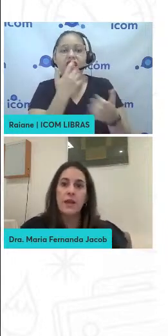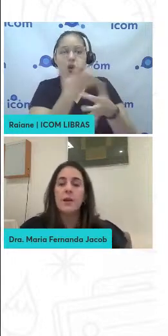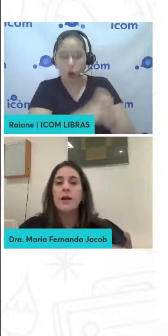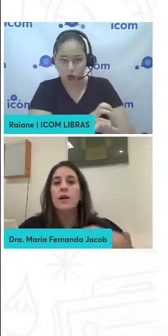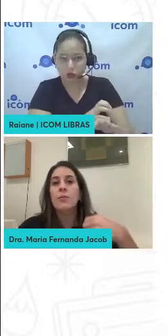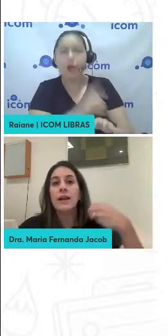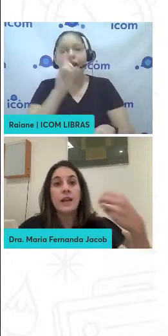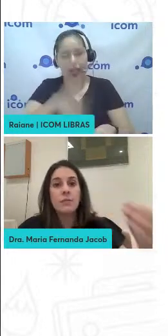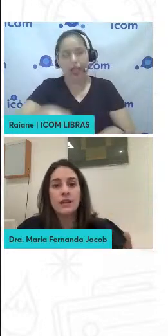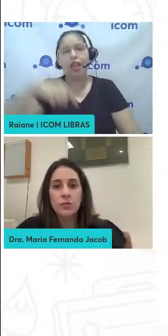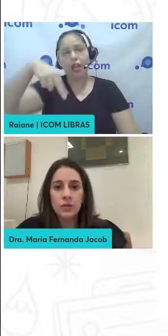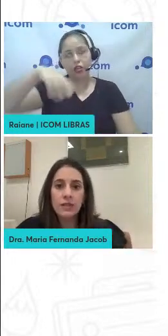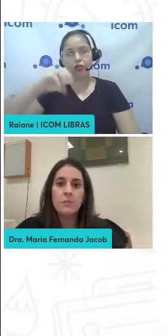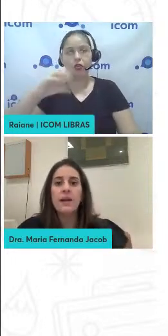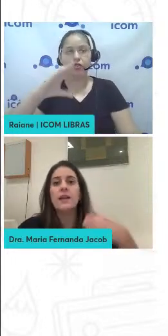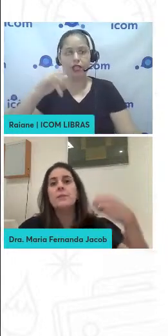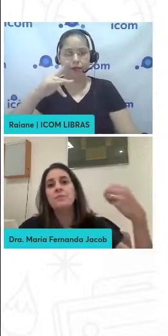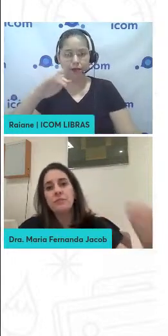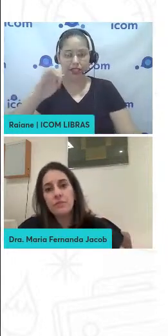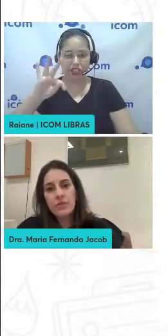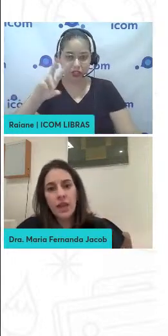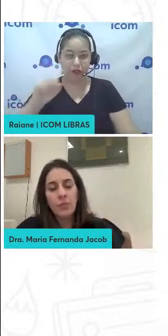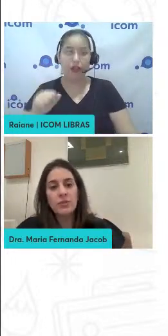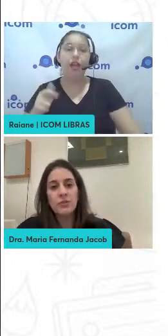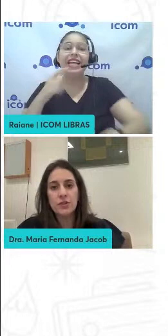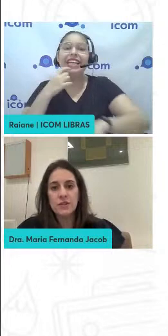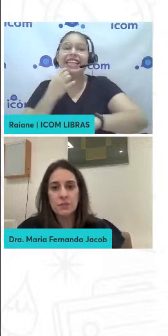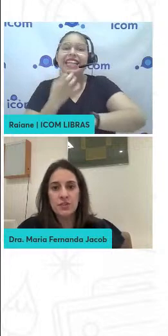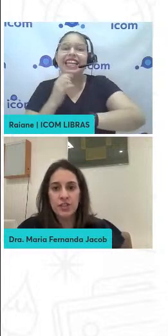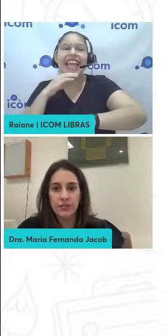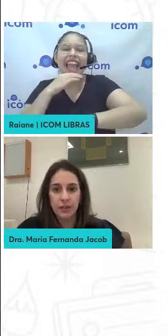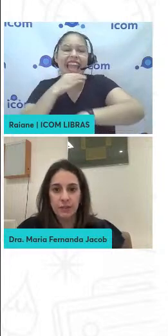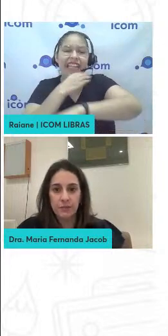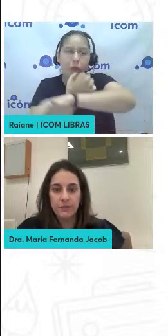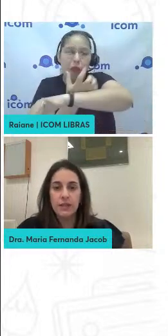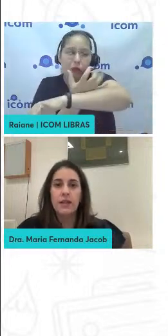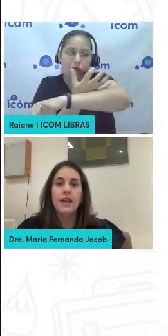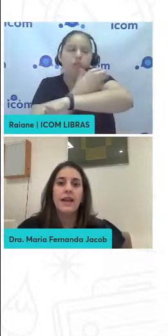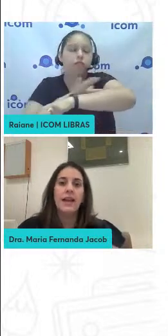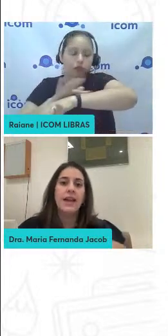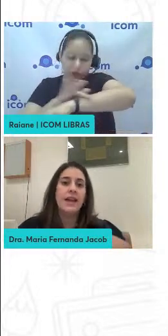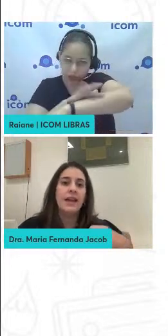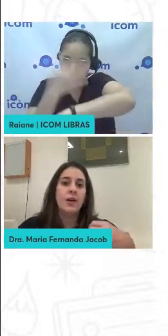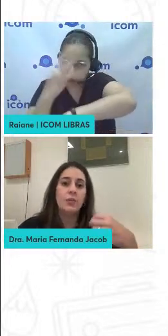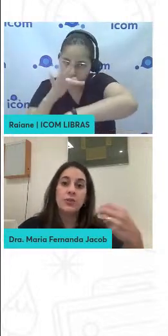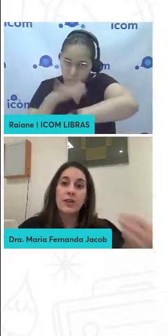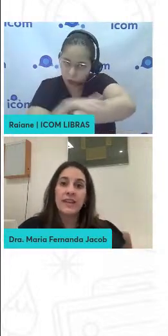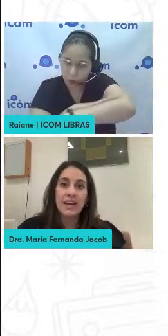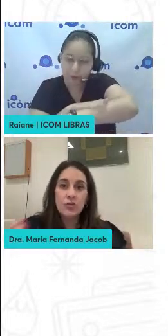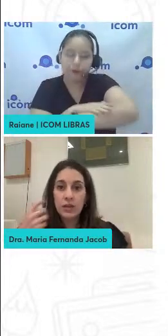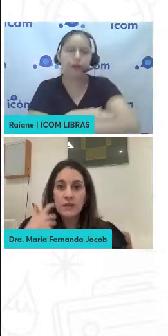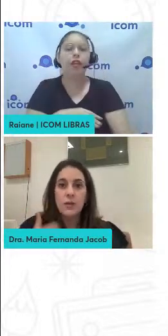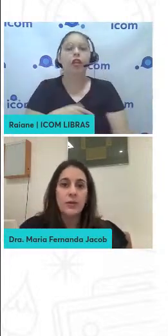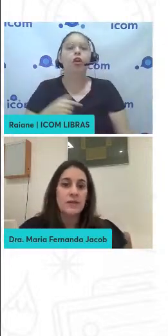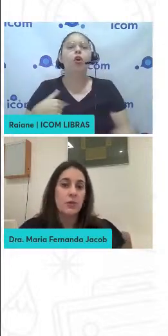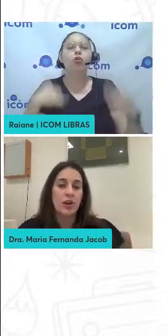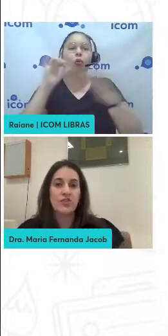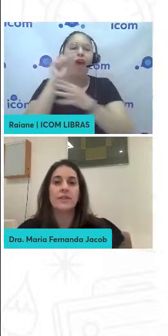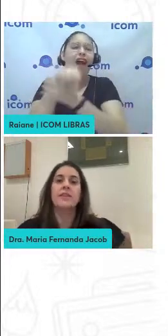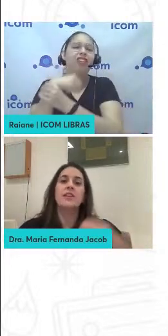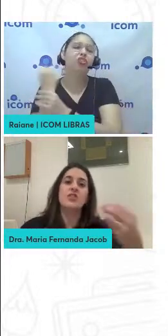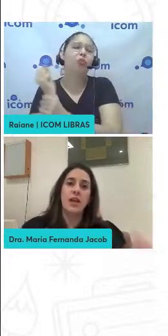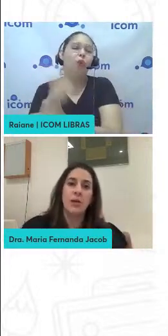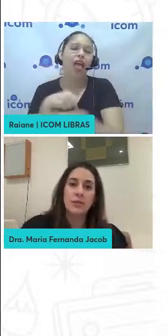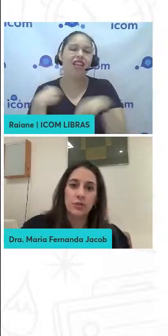nociceptiva. Uma queimadura na pele é uma dor nociceptiva. Uma dor na articulação, por exemplo,